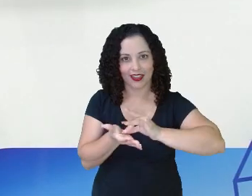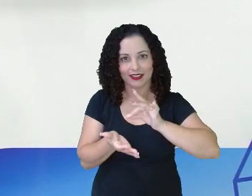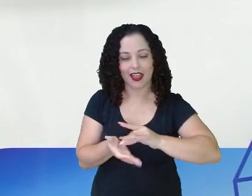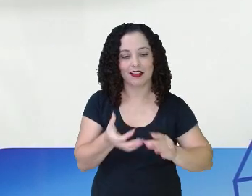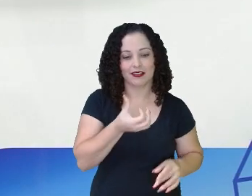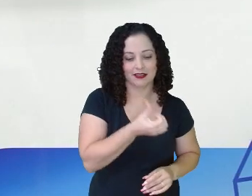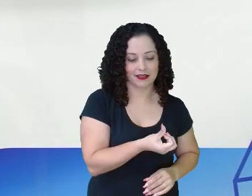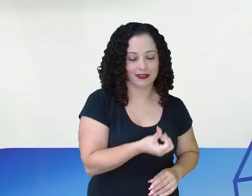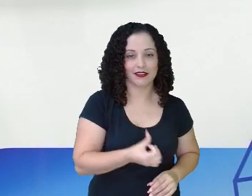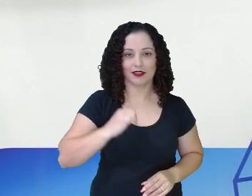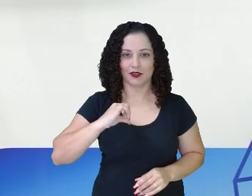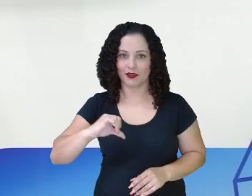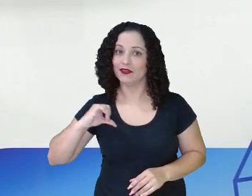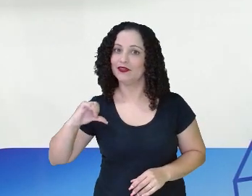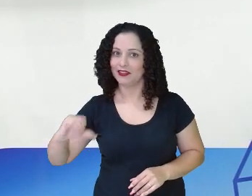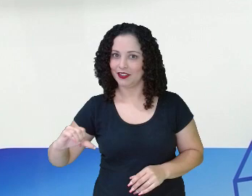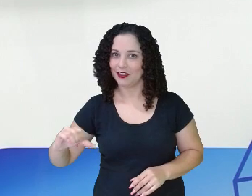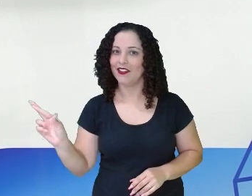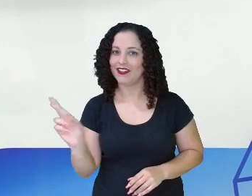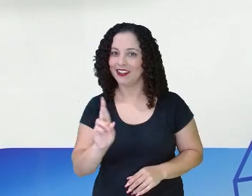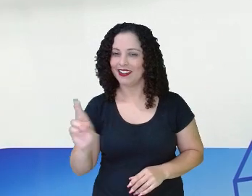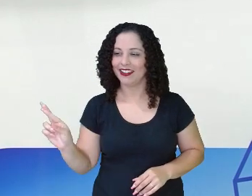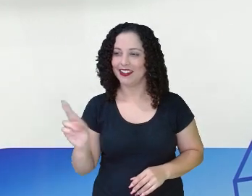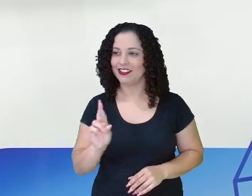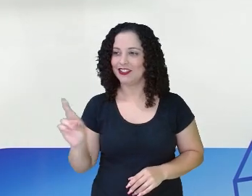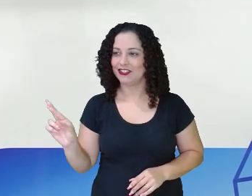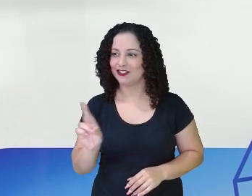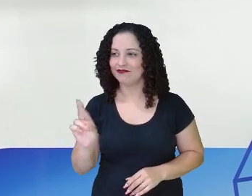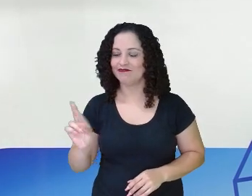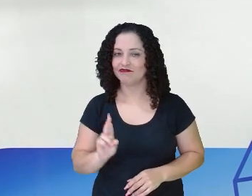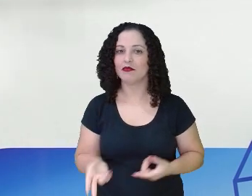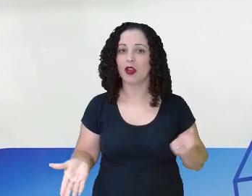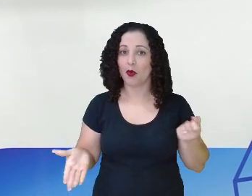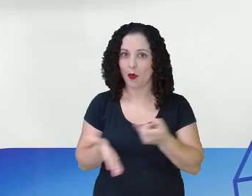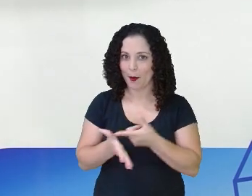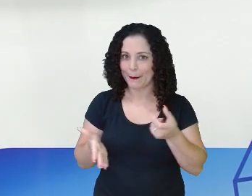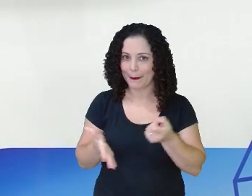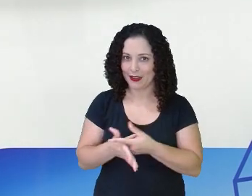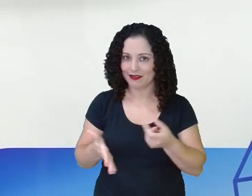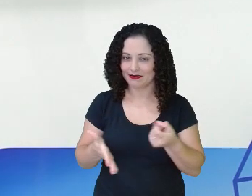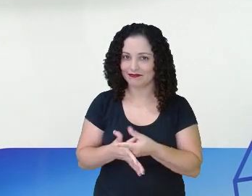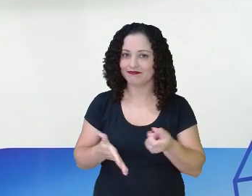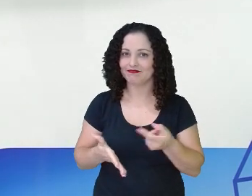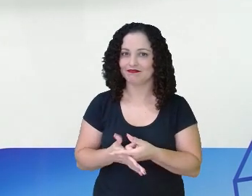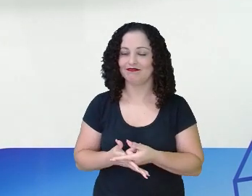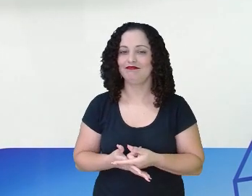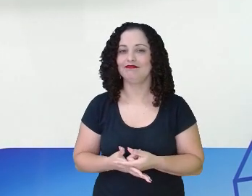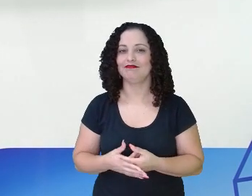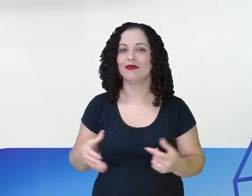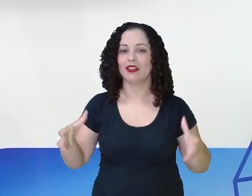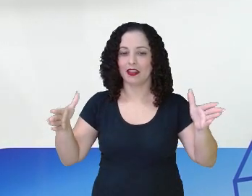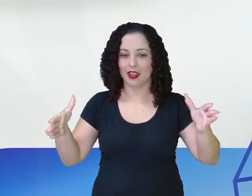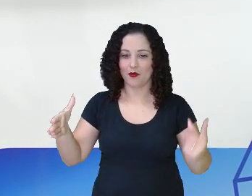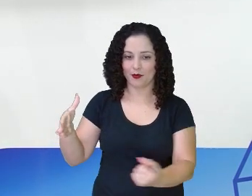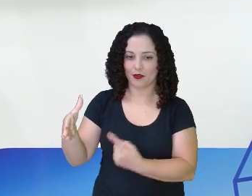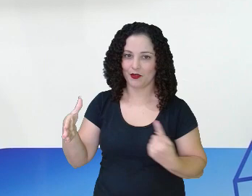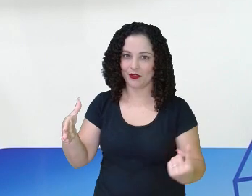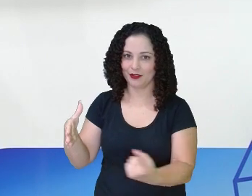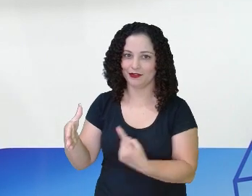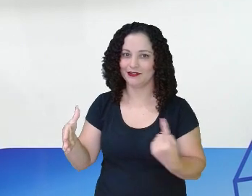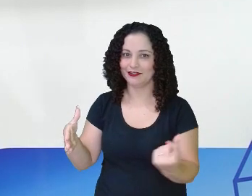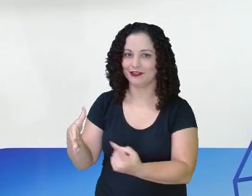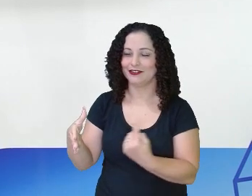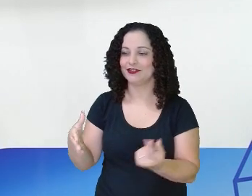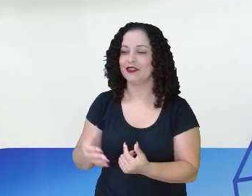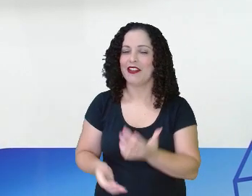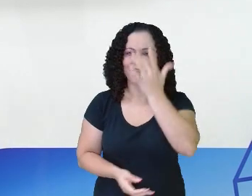699 será gasto por José. É fácil? Demais.